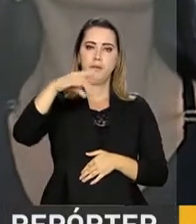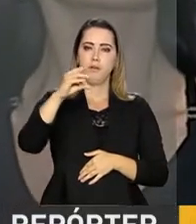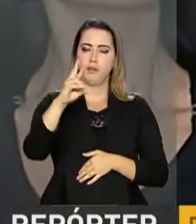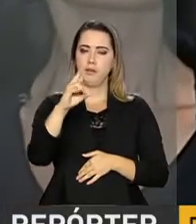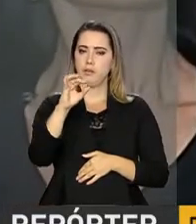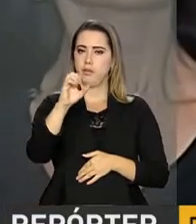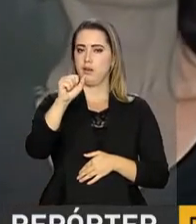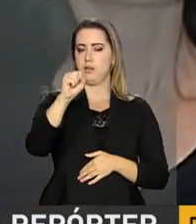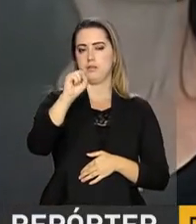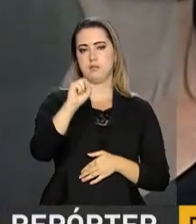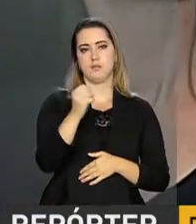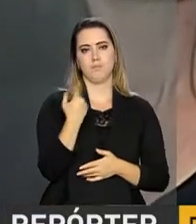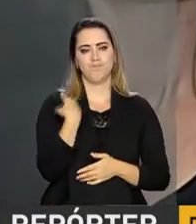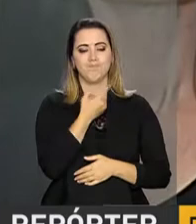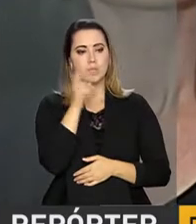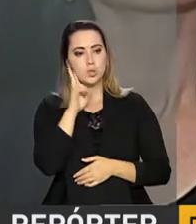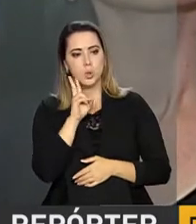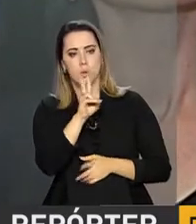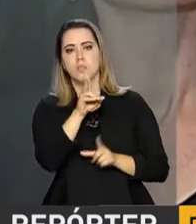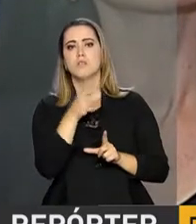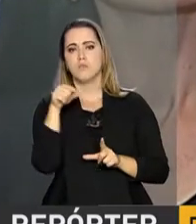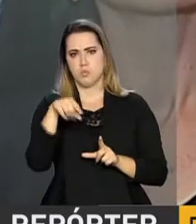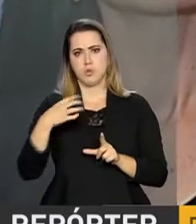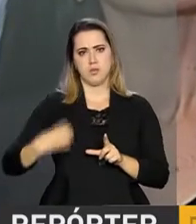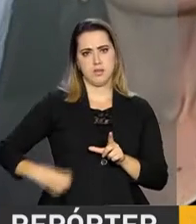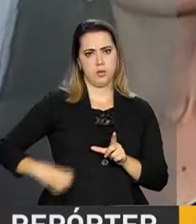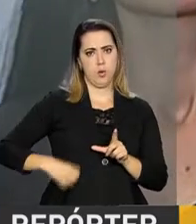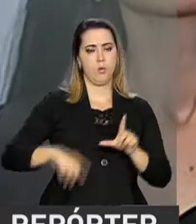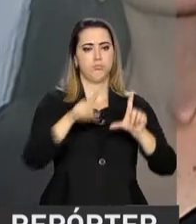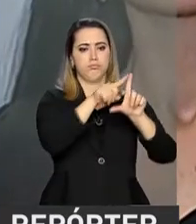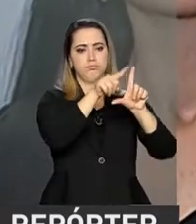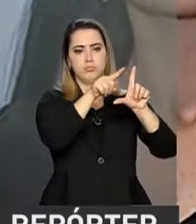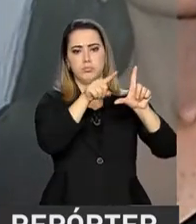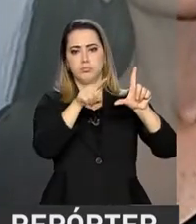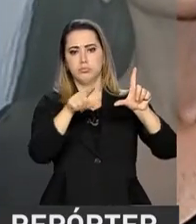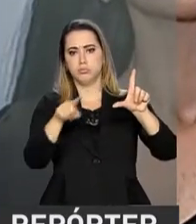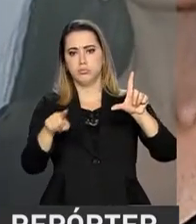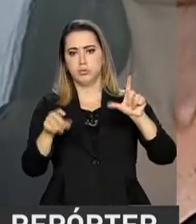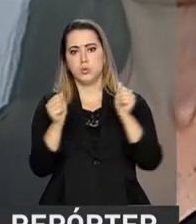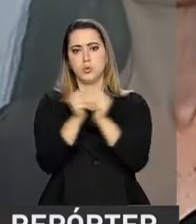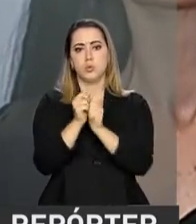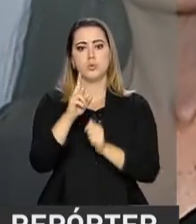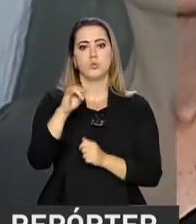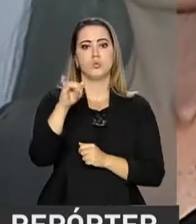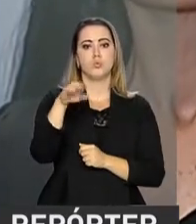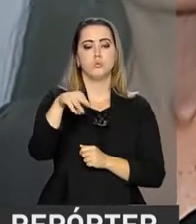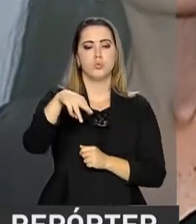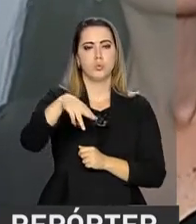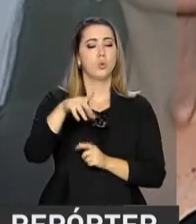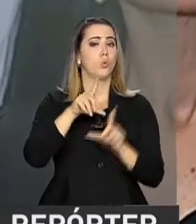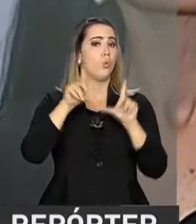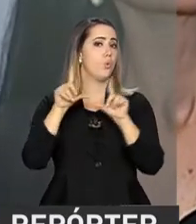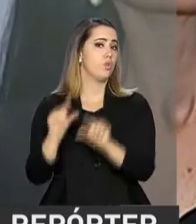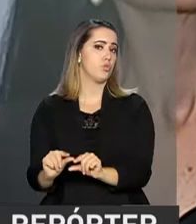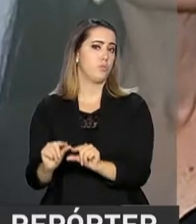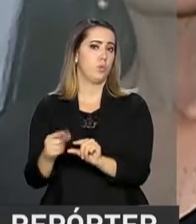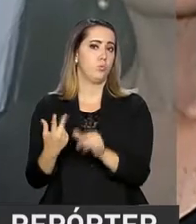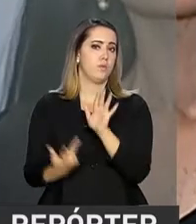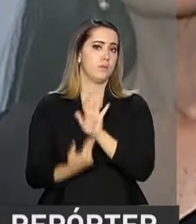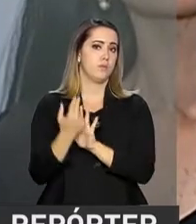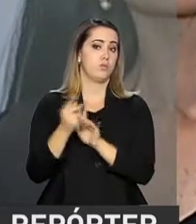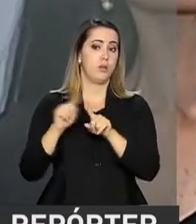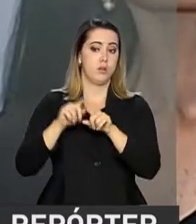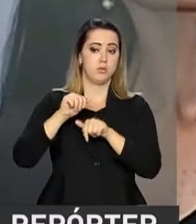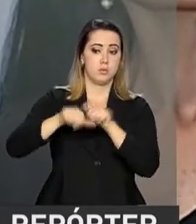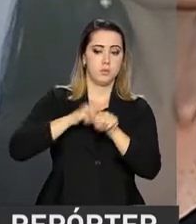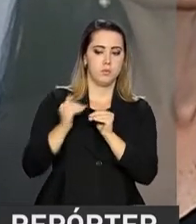a queda do transplante de pâncreas, então é pâncreas associados ao rim, não é? Que nós queremos ampliar, e